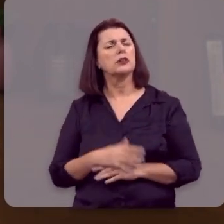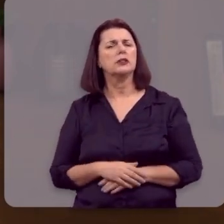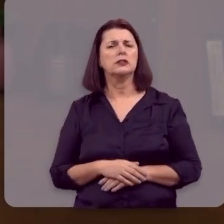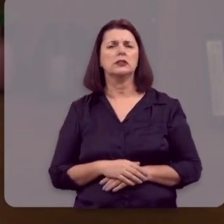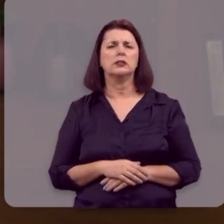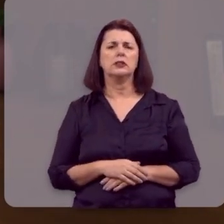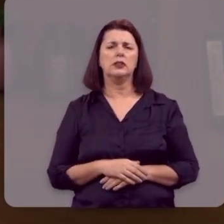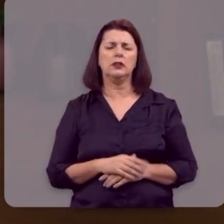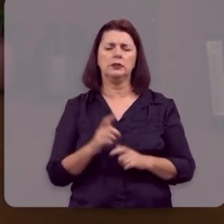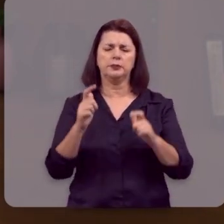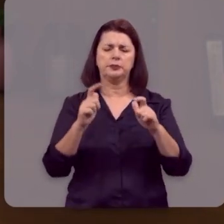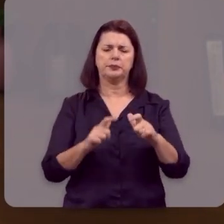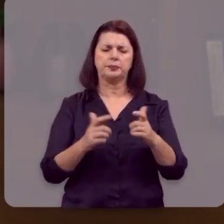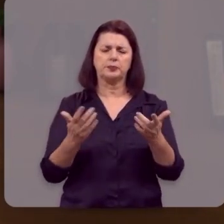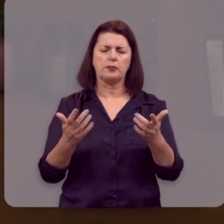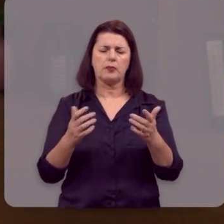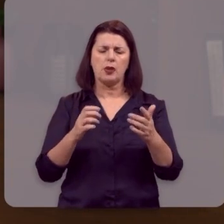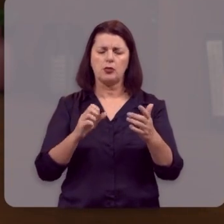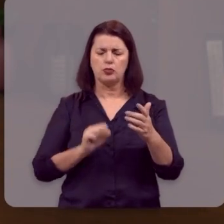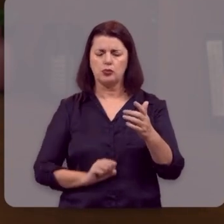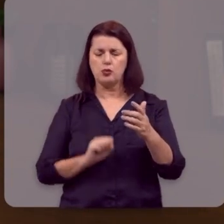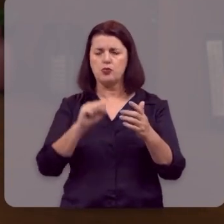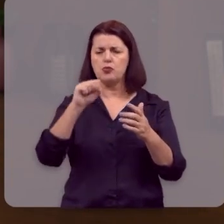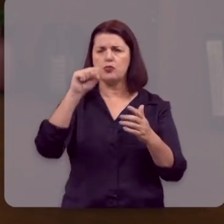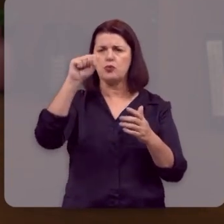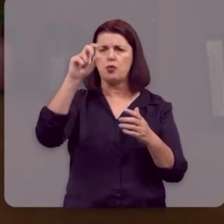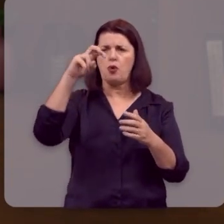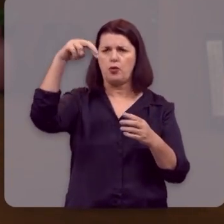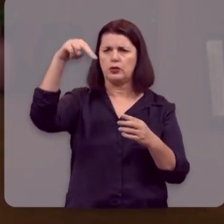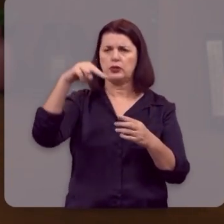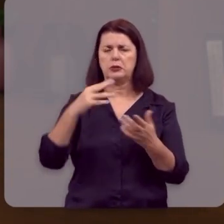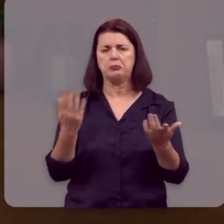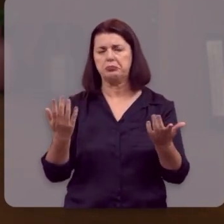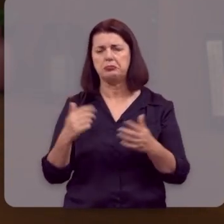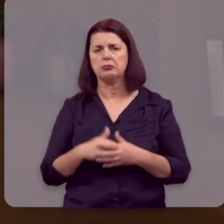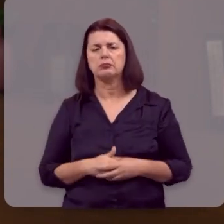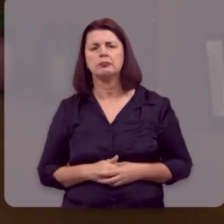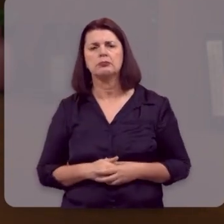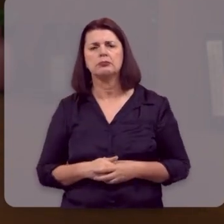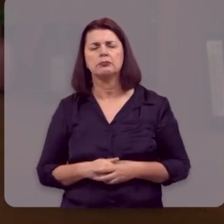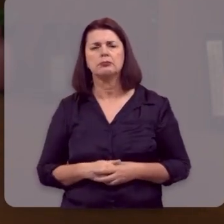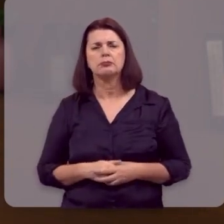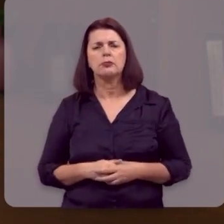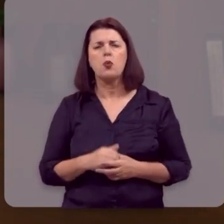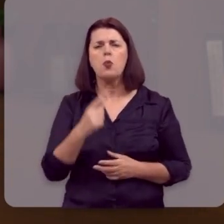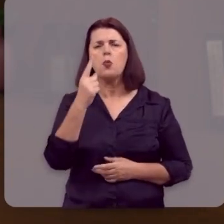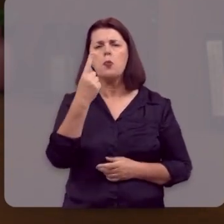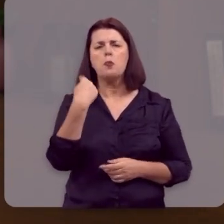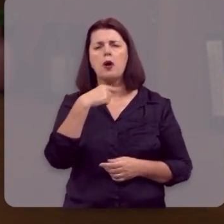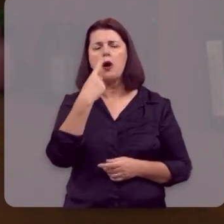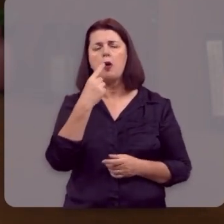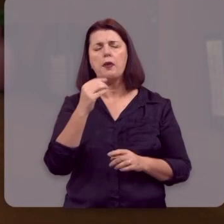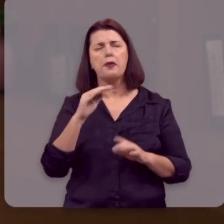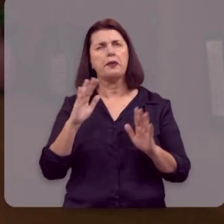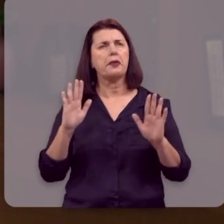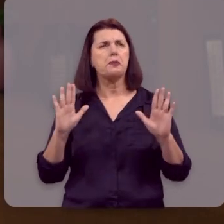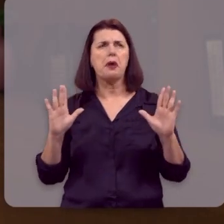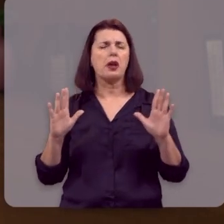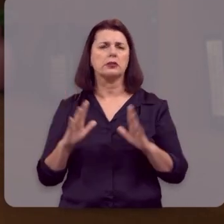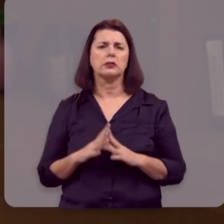parte norte do lago, não é norte-sul, mas de leste a oeste, com 1 hora, no